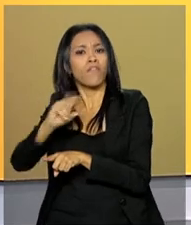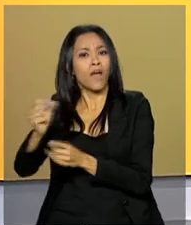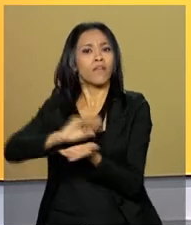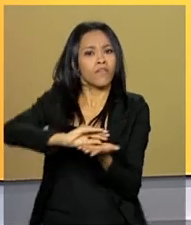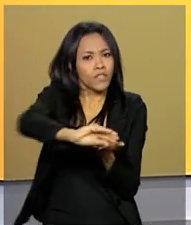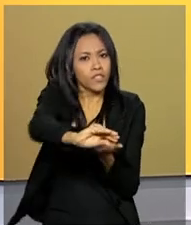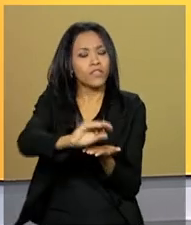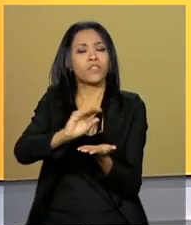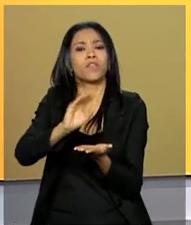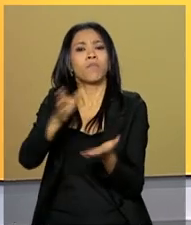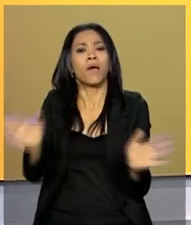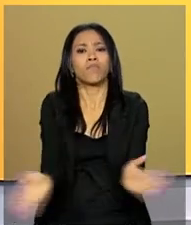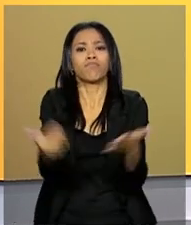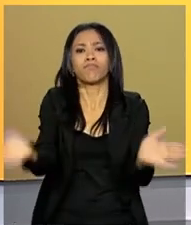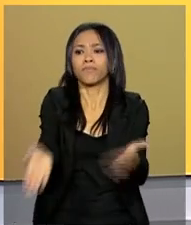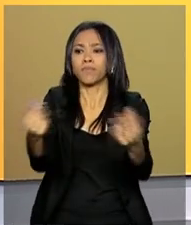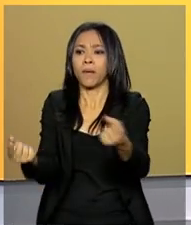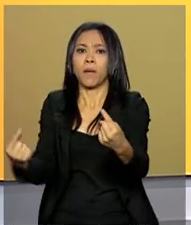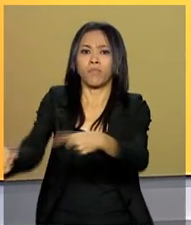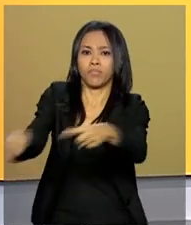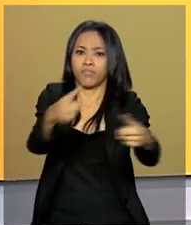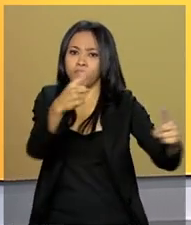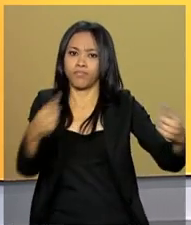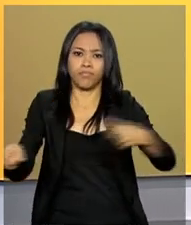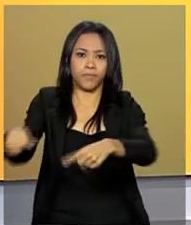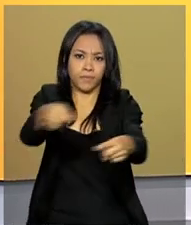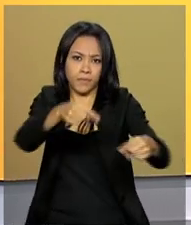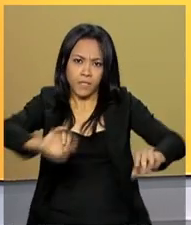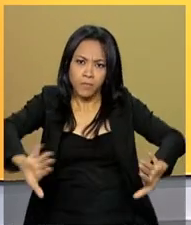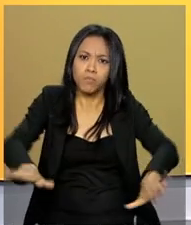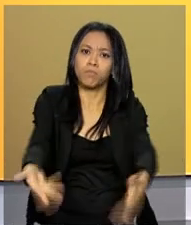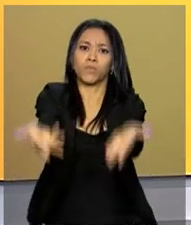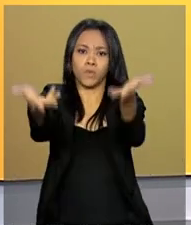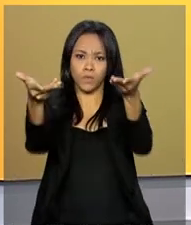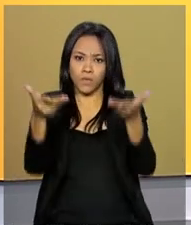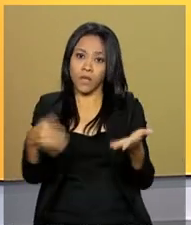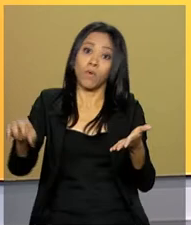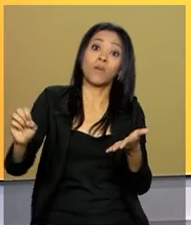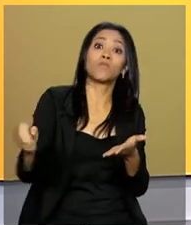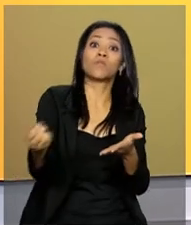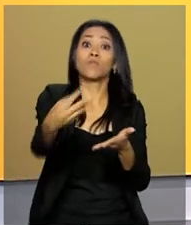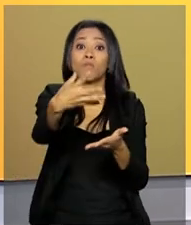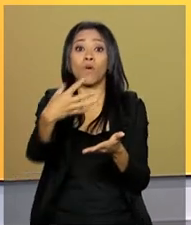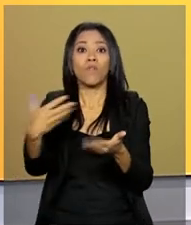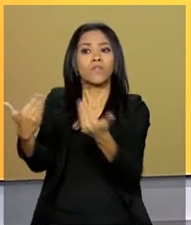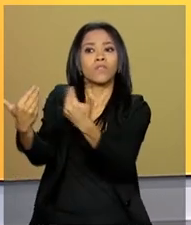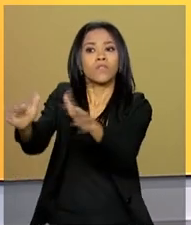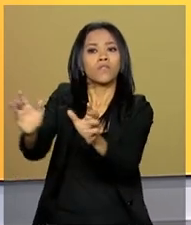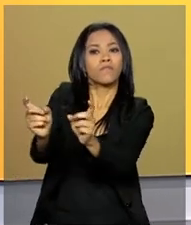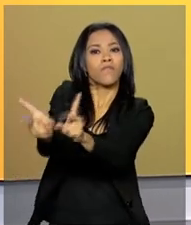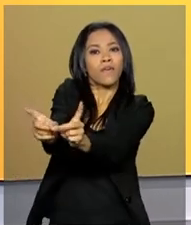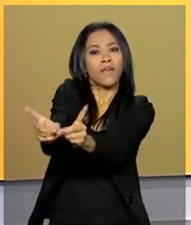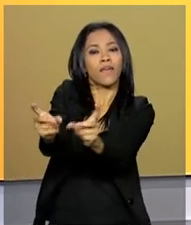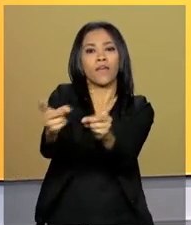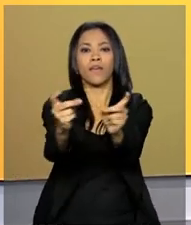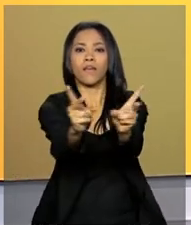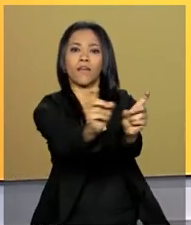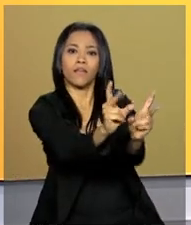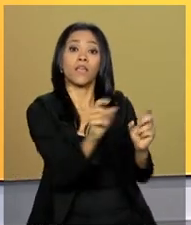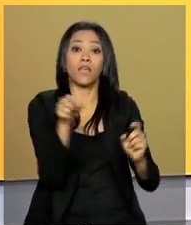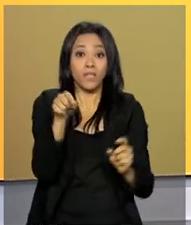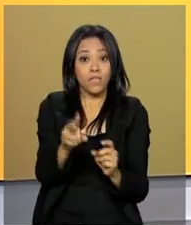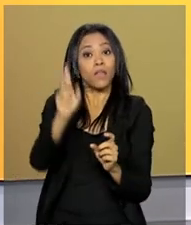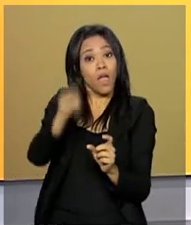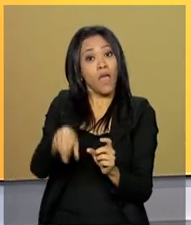ampliar a competitividade e impulsionar o acesso a novos mercados. E isso vale para micro